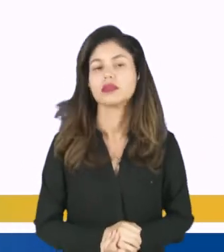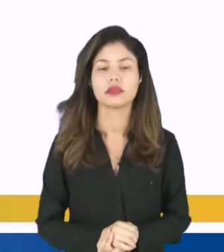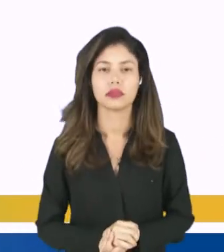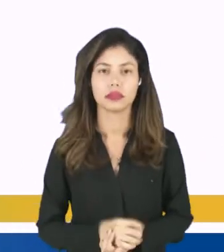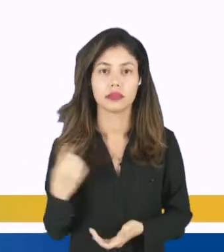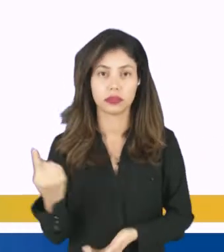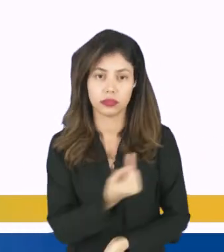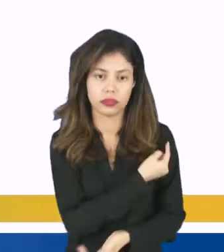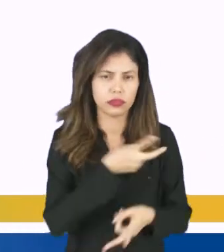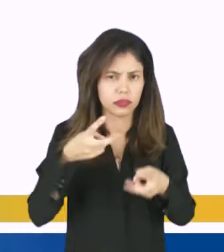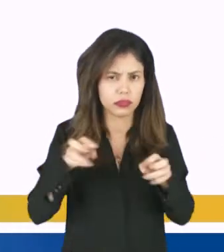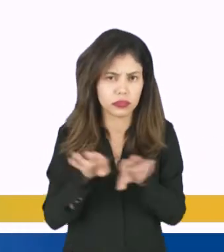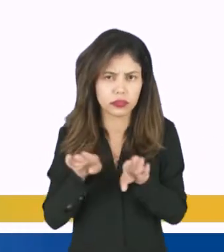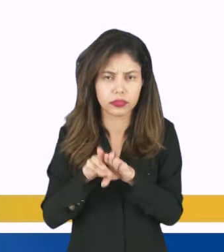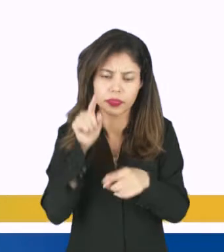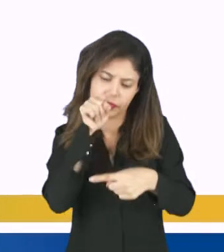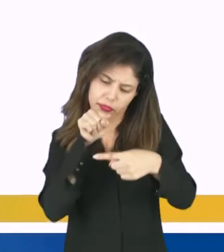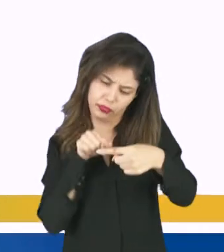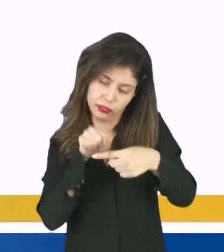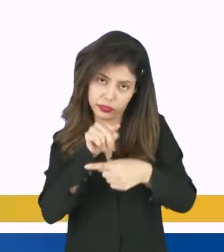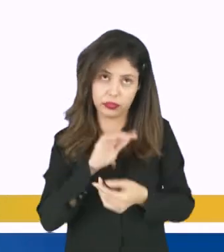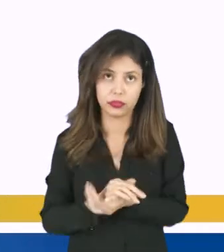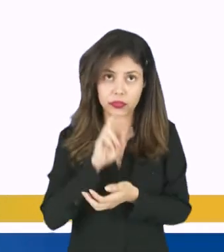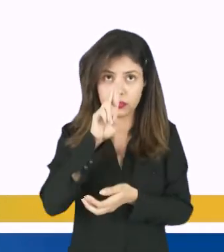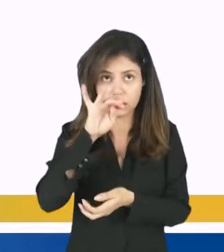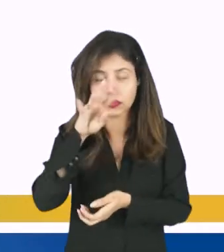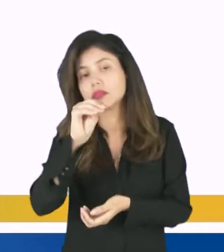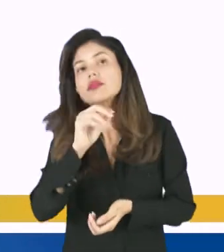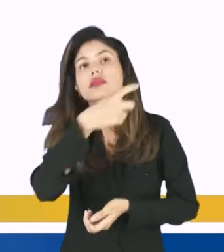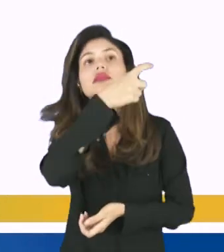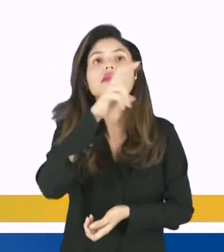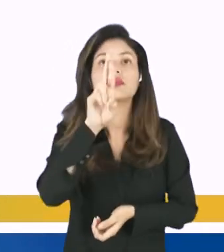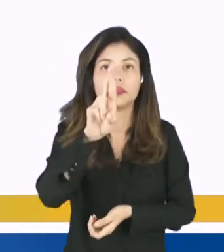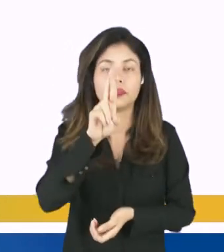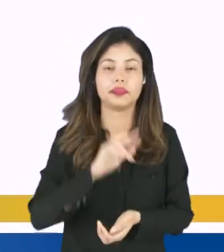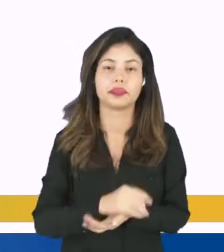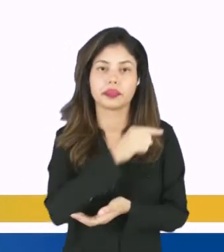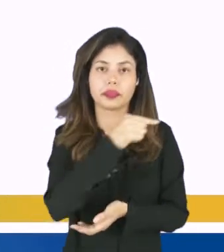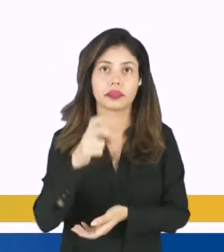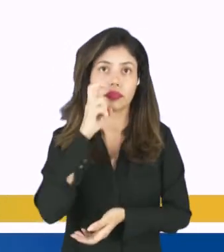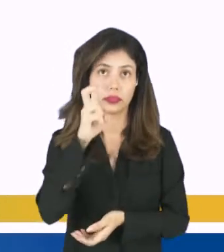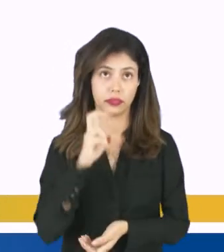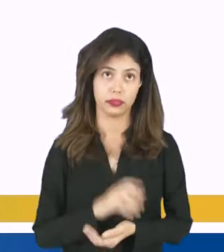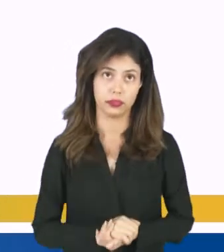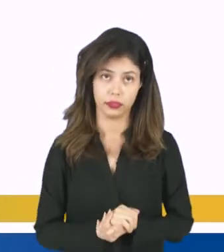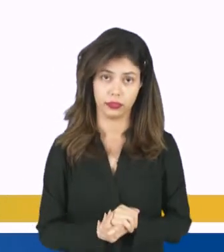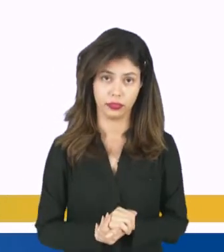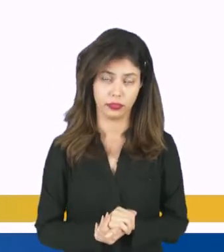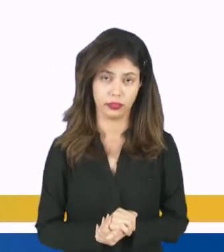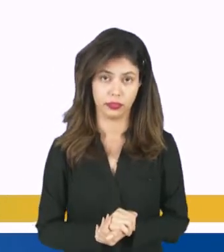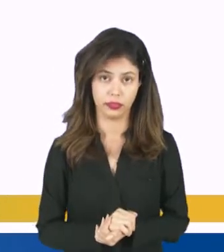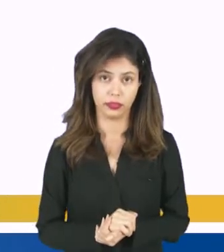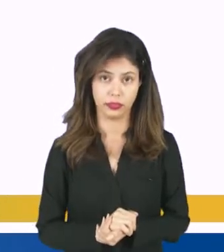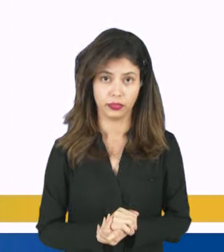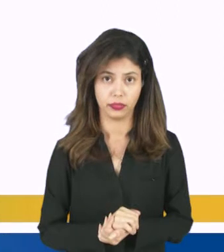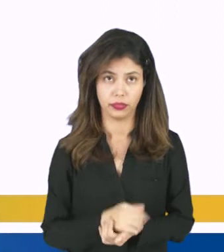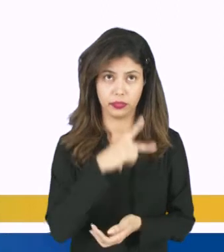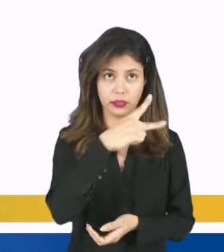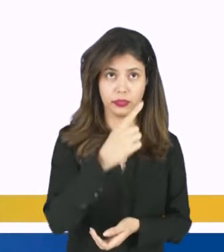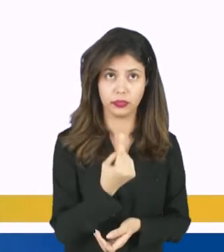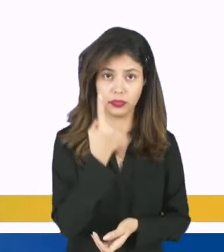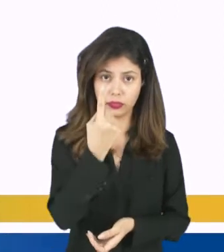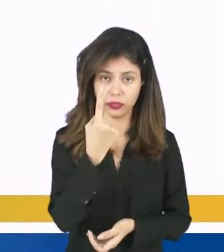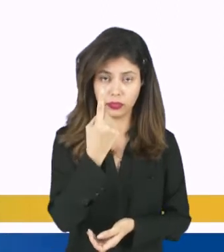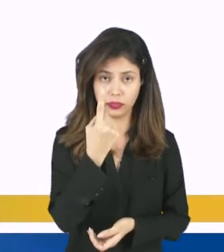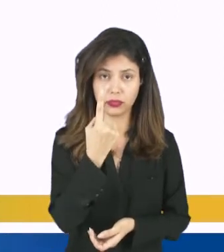pouco o estudo acerca disso. De um modo geral, nós podemos afirmar que ao dividir um polinômio p de x por um binômio